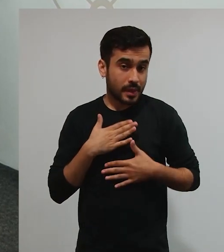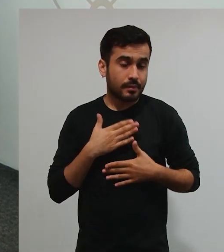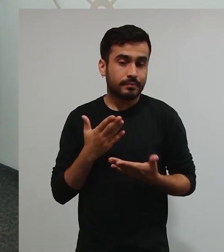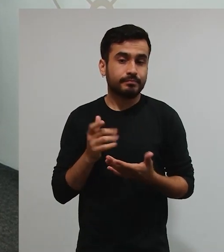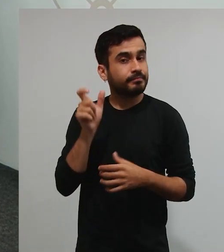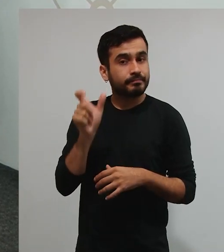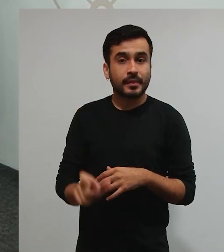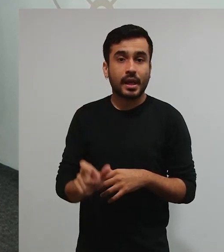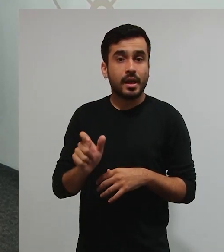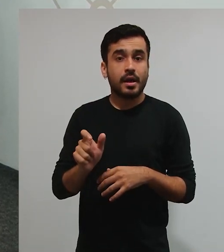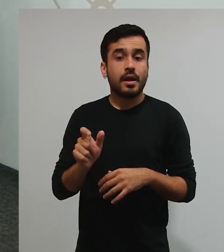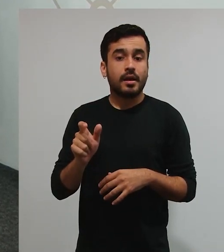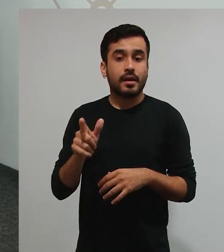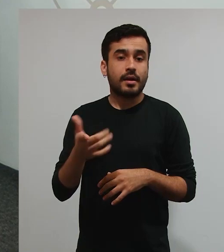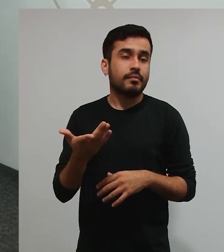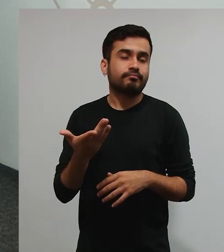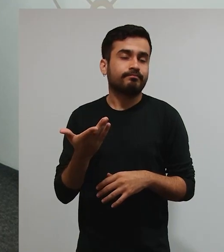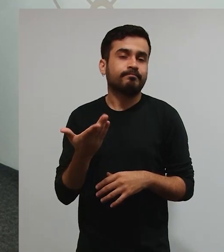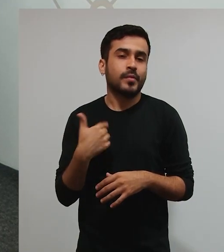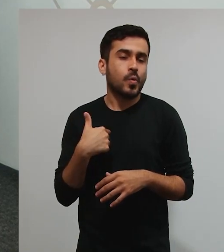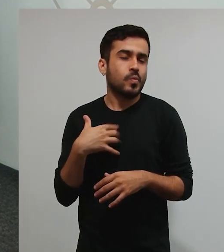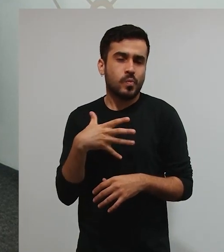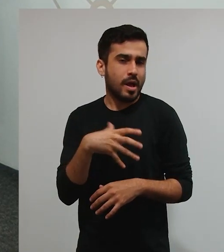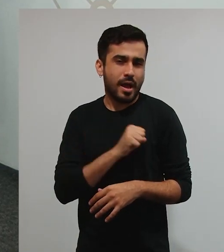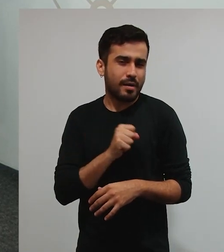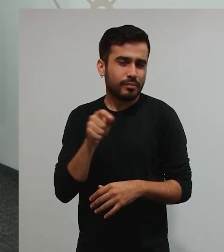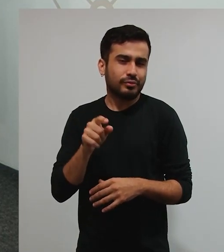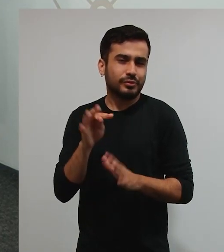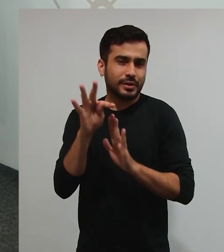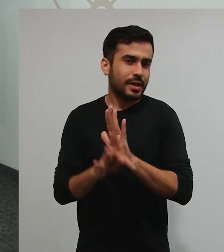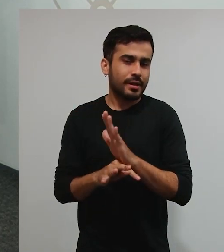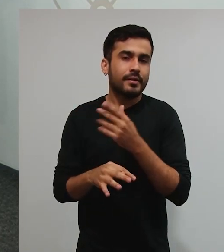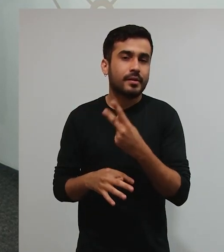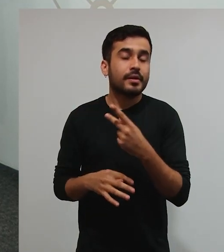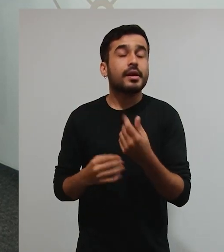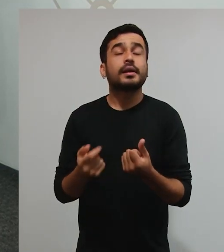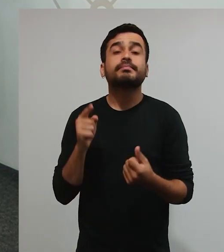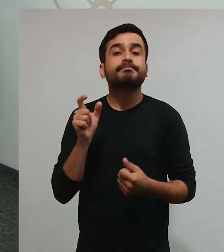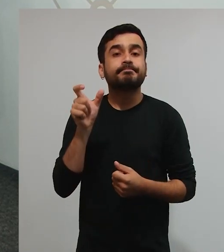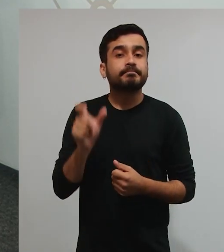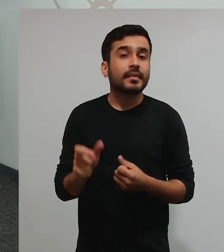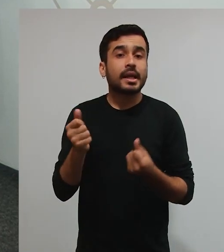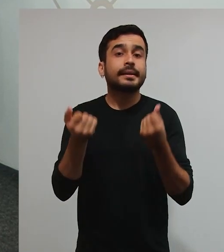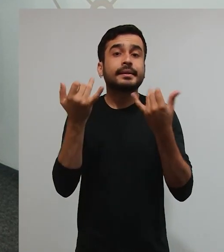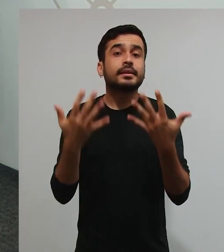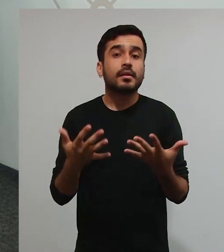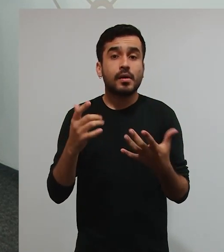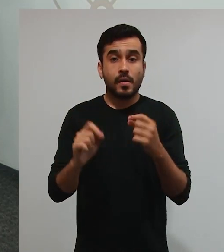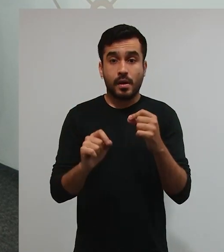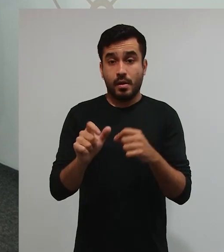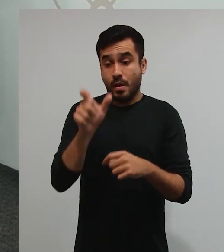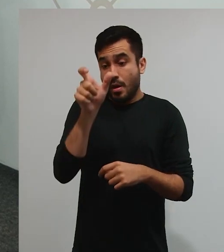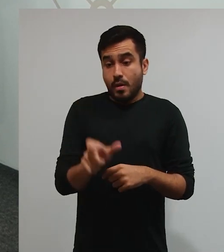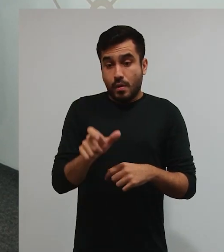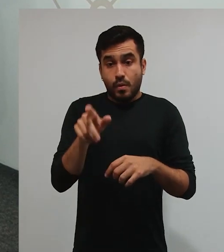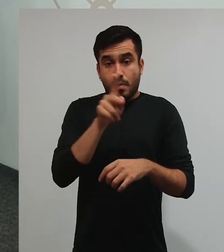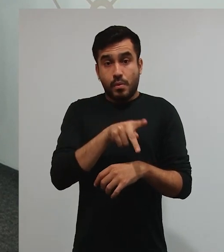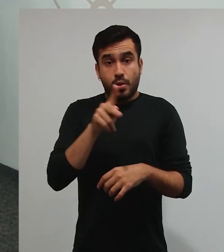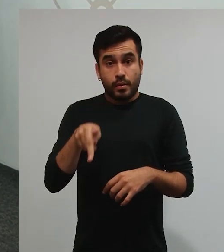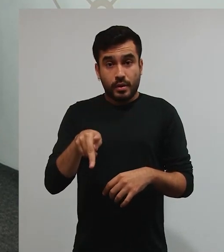educar. Janete, eu vou começar perguntando para você, inspirados pelo Paulinho, Paulo Freire, que é a inspiração de